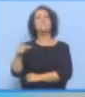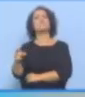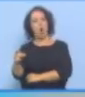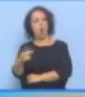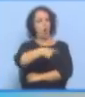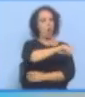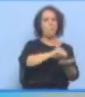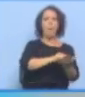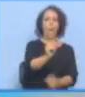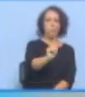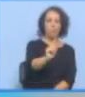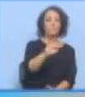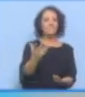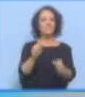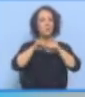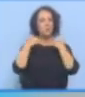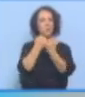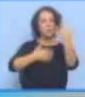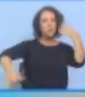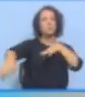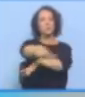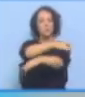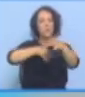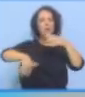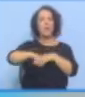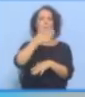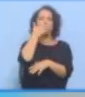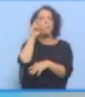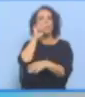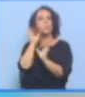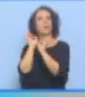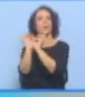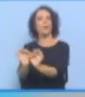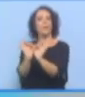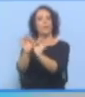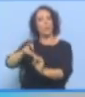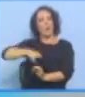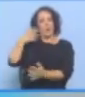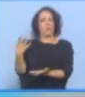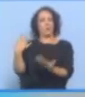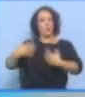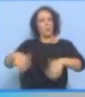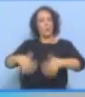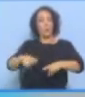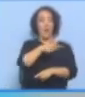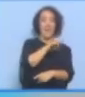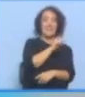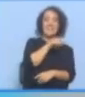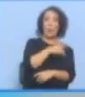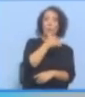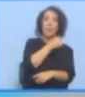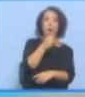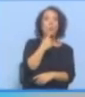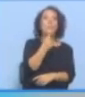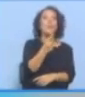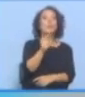nossas sociedades estão feitas de modo a proteger os ricos. É impressionante. E o que São Tiago diz é,